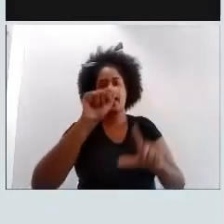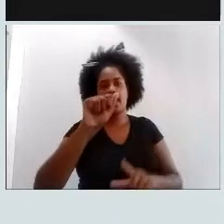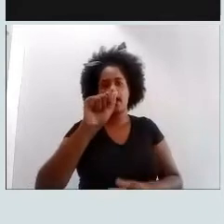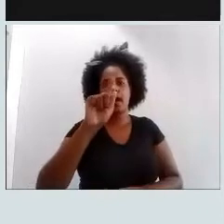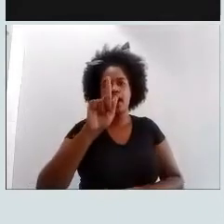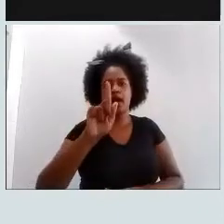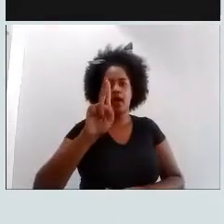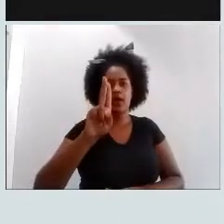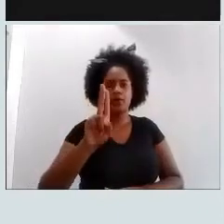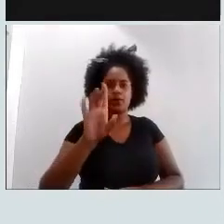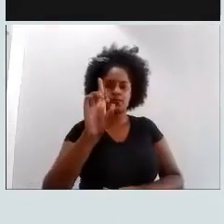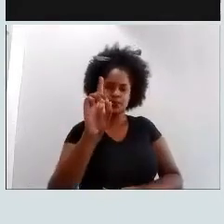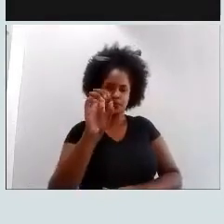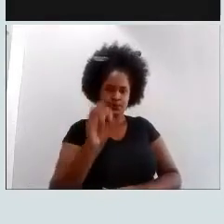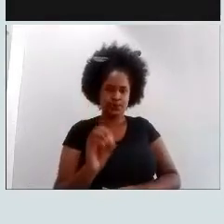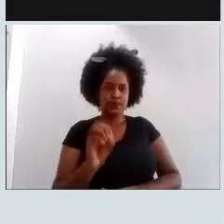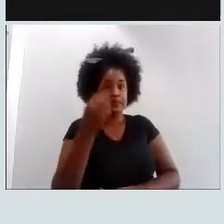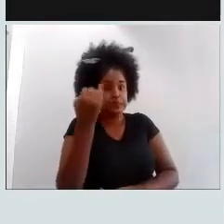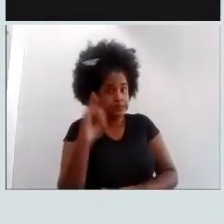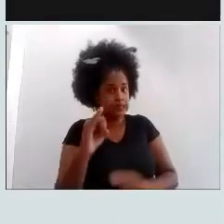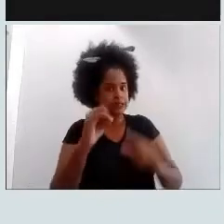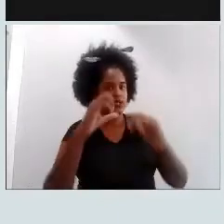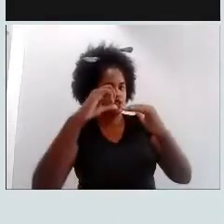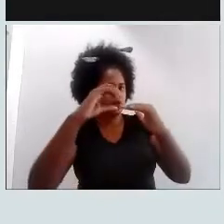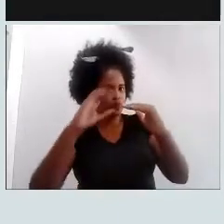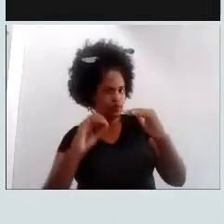Triângulos, pode passar para o próximo.